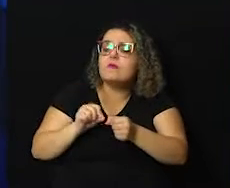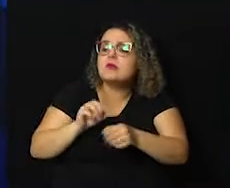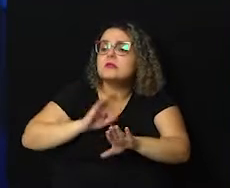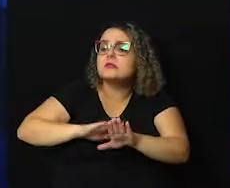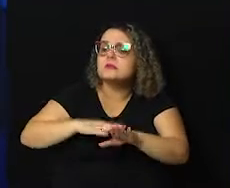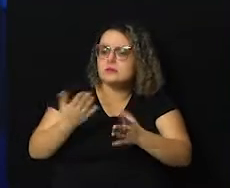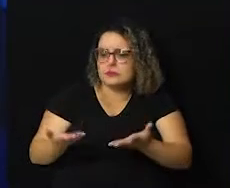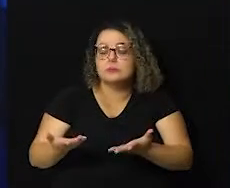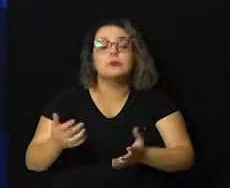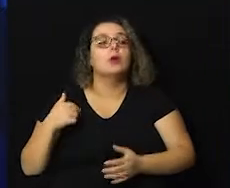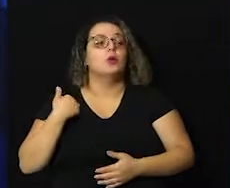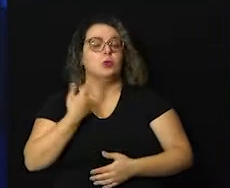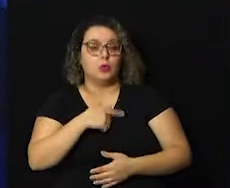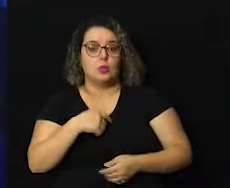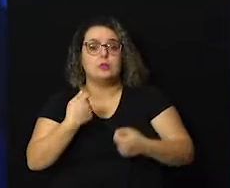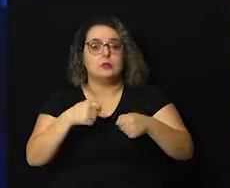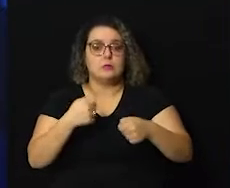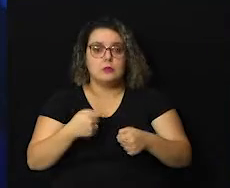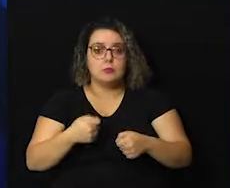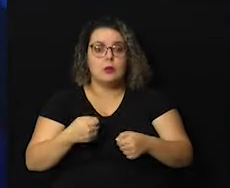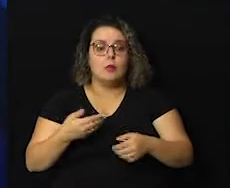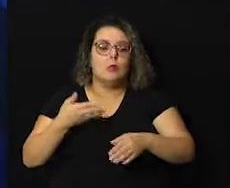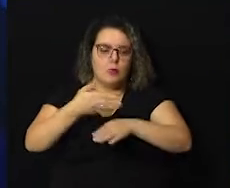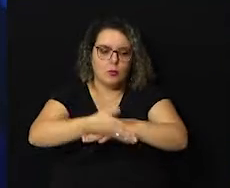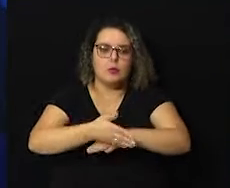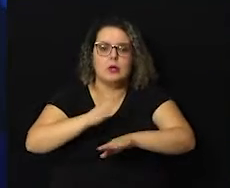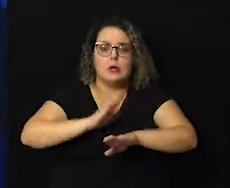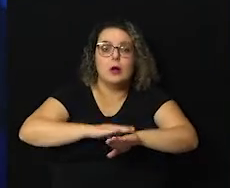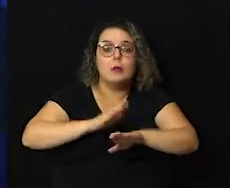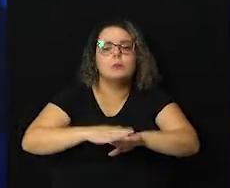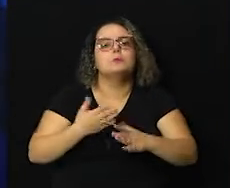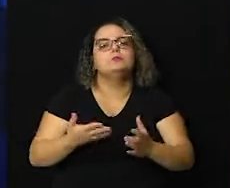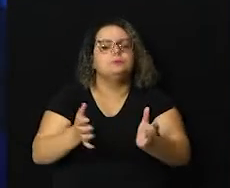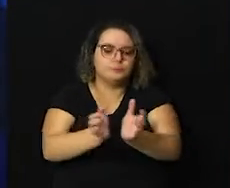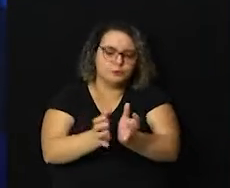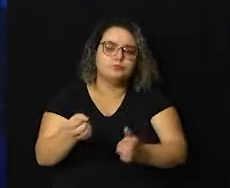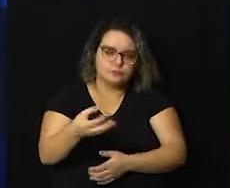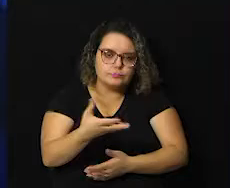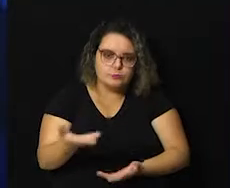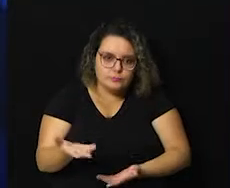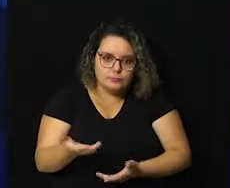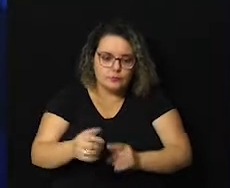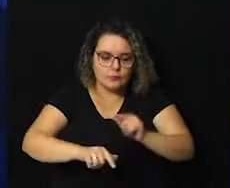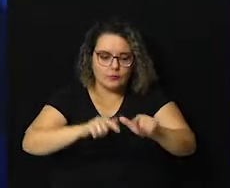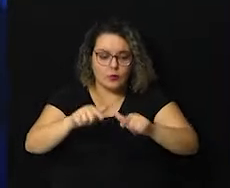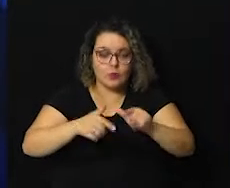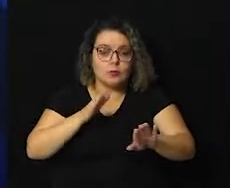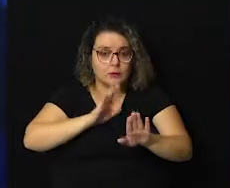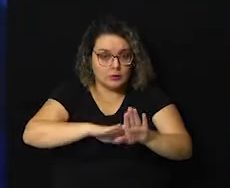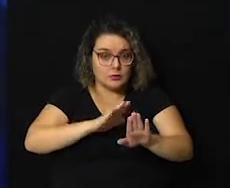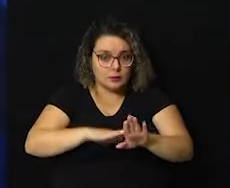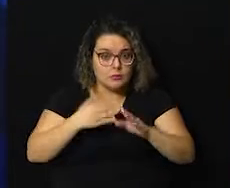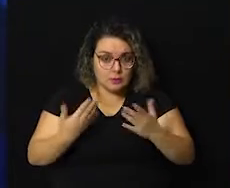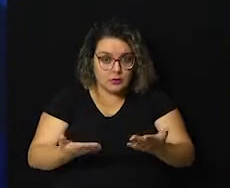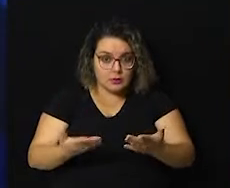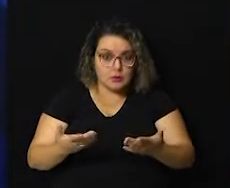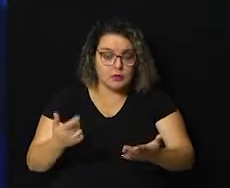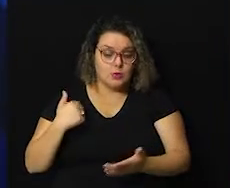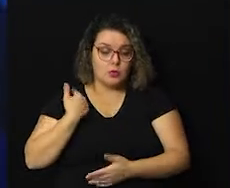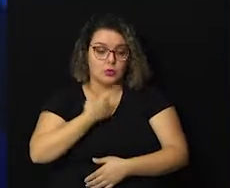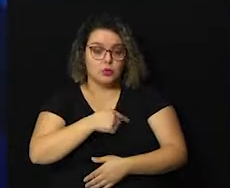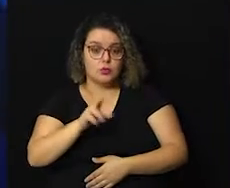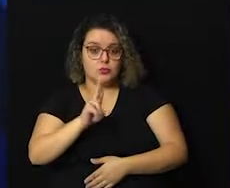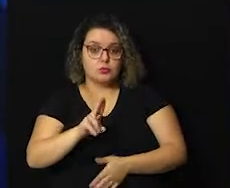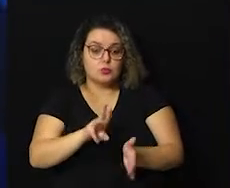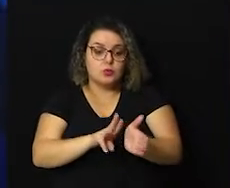a gente tem que a gente tem que botar o pessoal na prática para se tornar equipe nova né de vamos trabalhando na prática